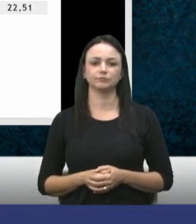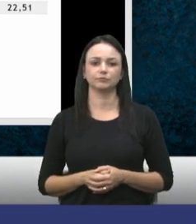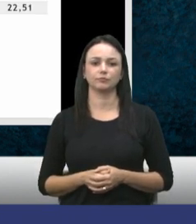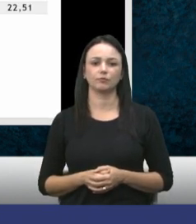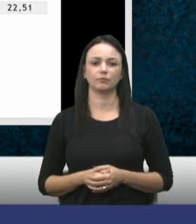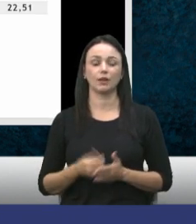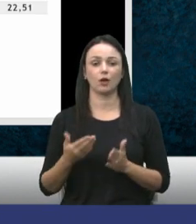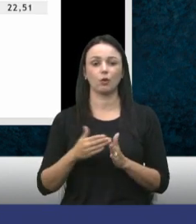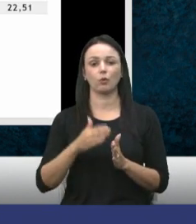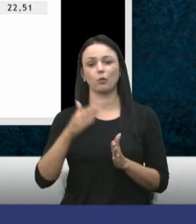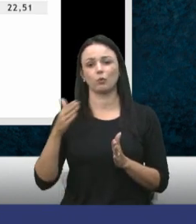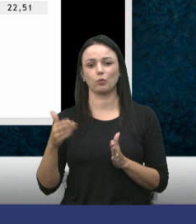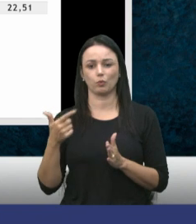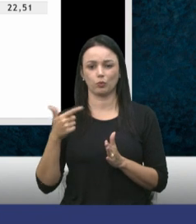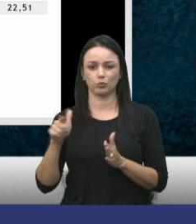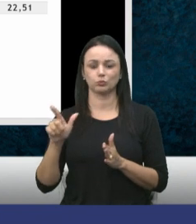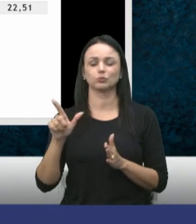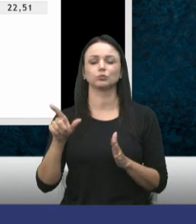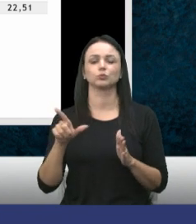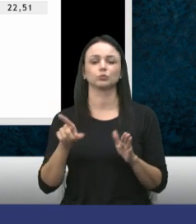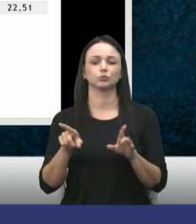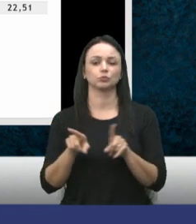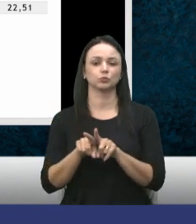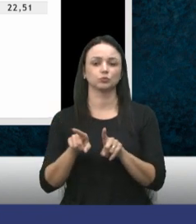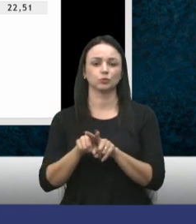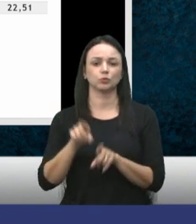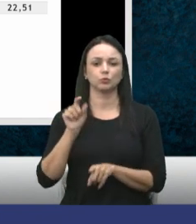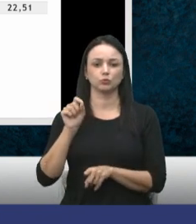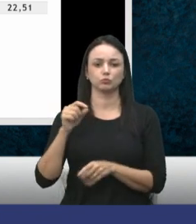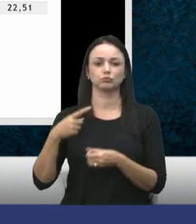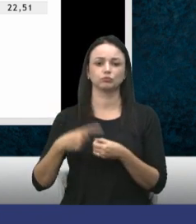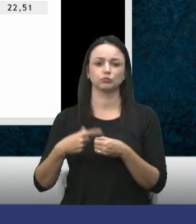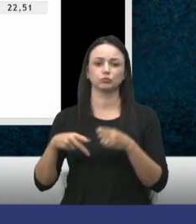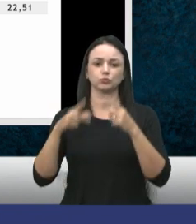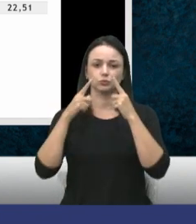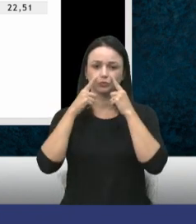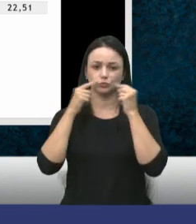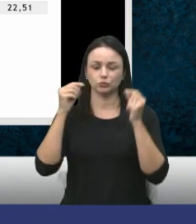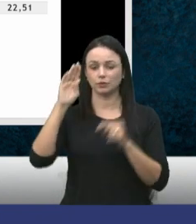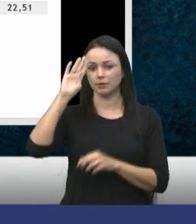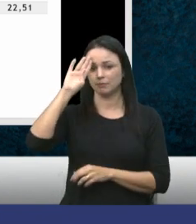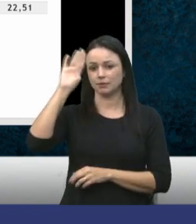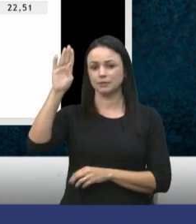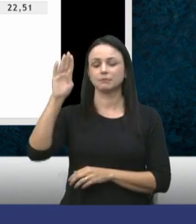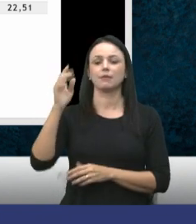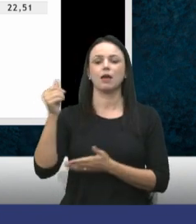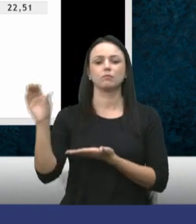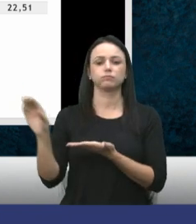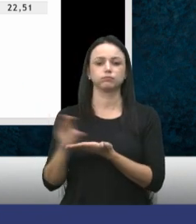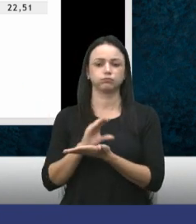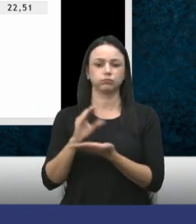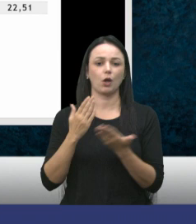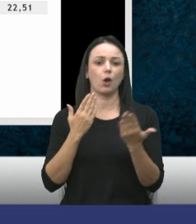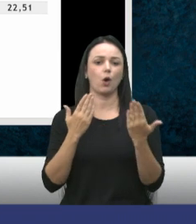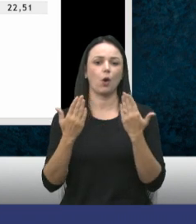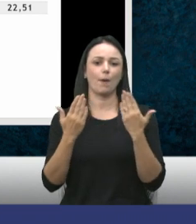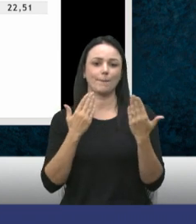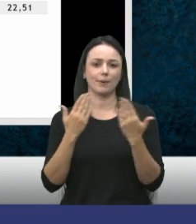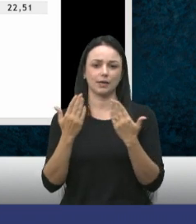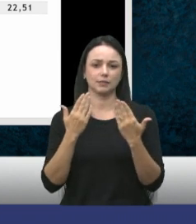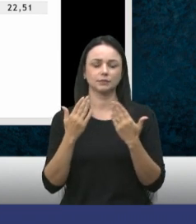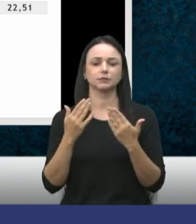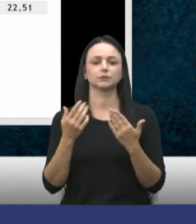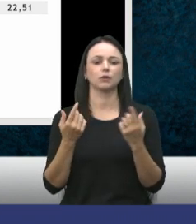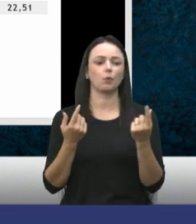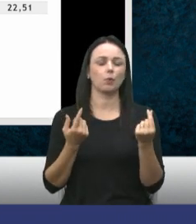Nesse próximo quadro, a gente tem também, referente ao município de Jaú, com relação às principais receitas, um comparativo